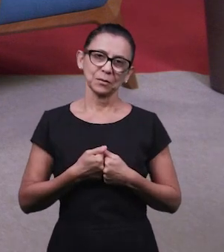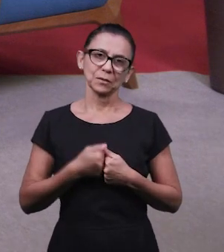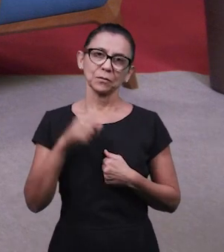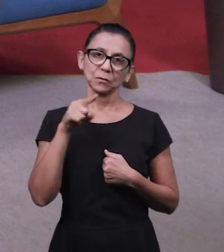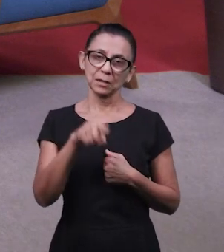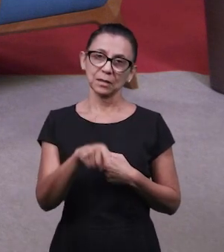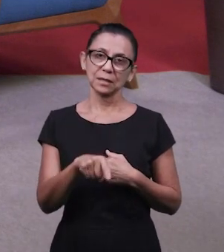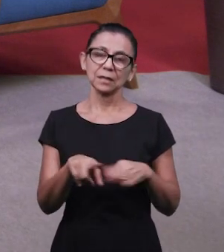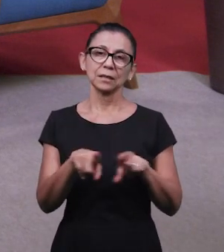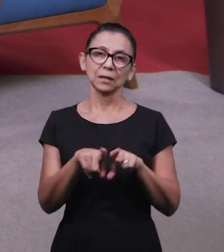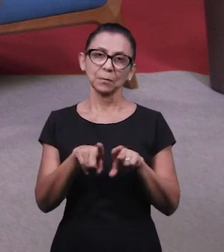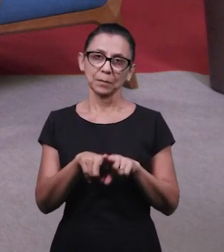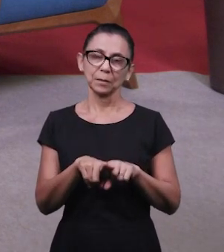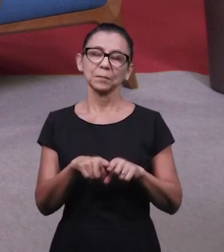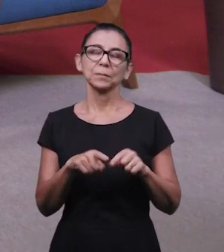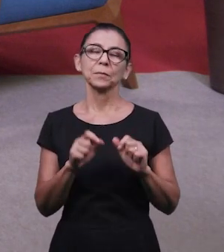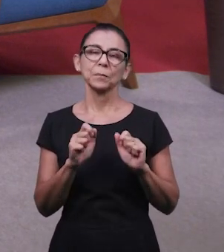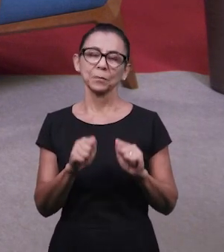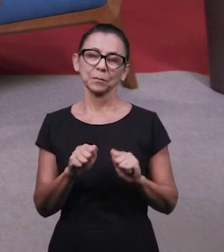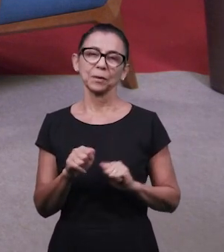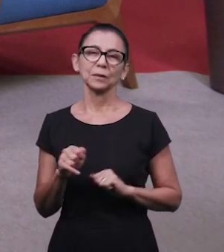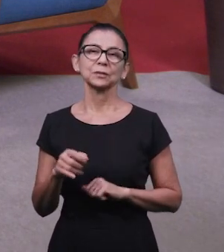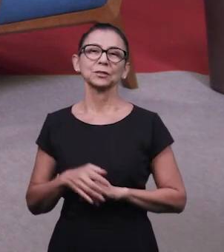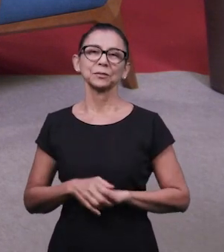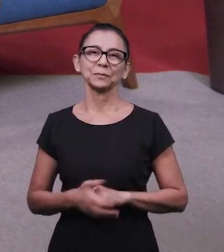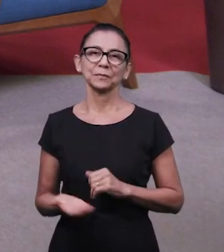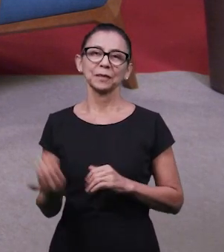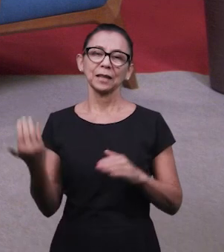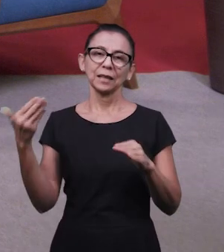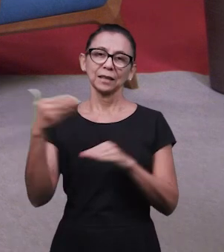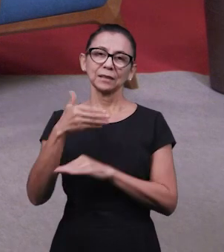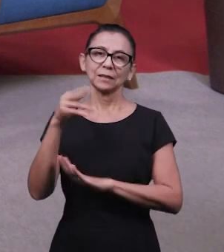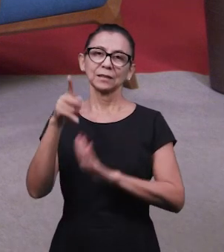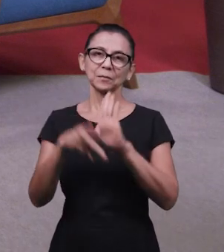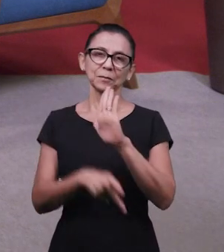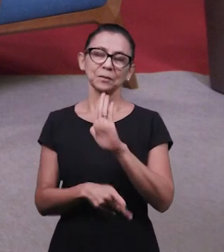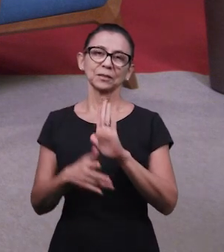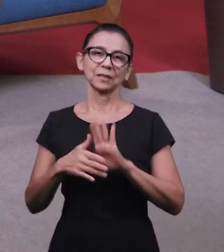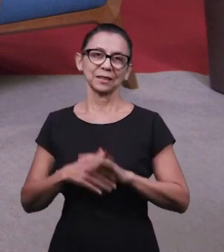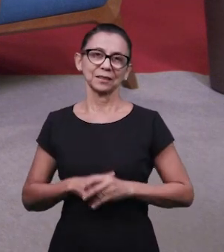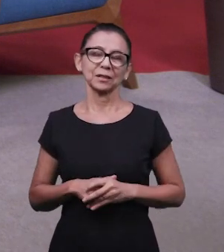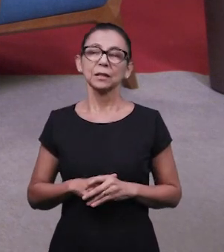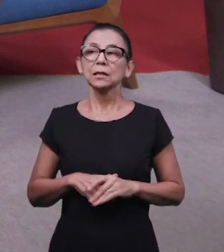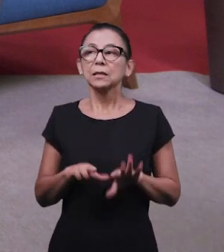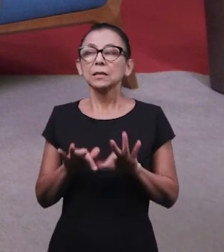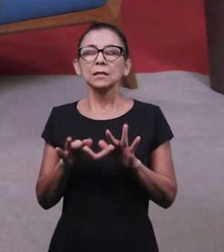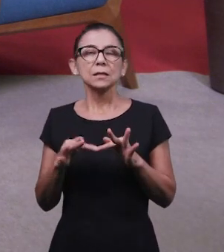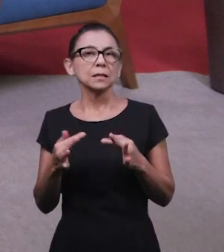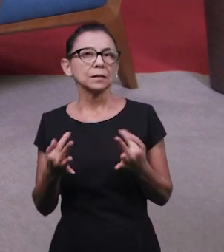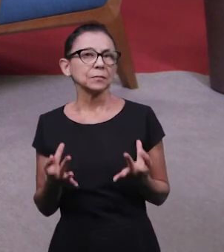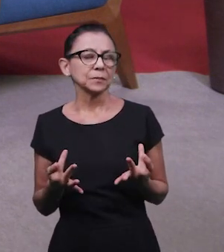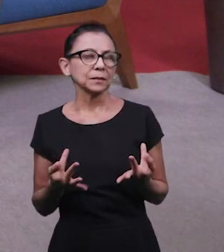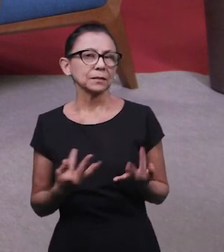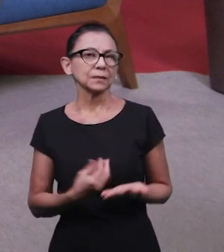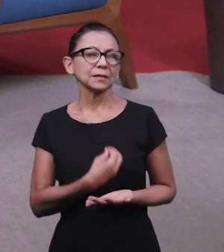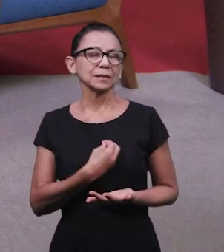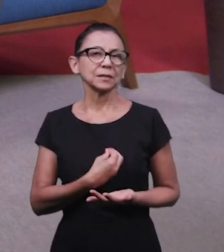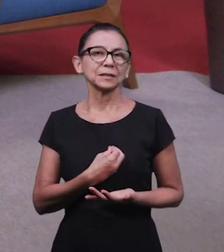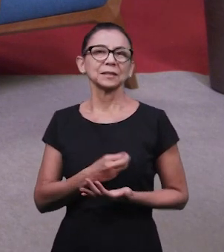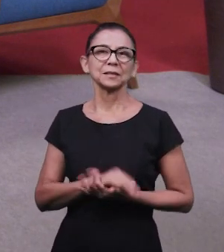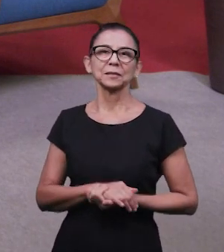Em todas as edições deste programa, sempre nessa parte final, nós lembramos você de um projeto da Igreja